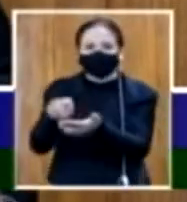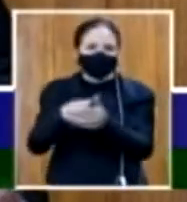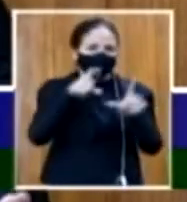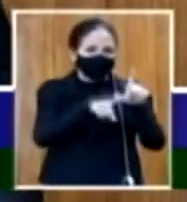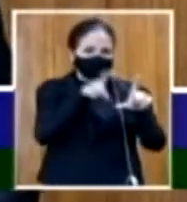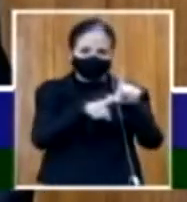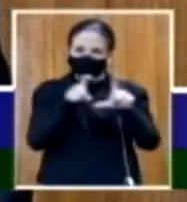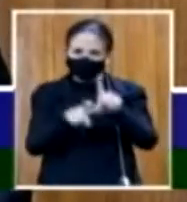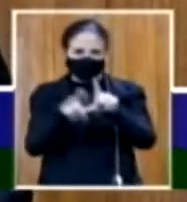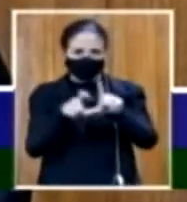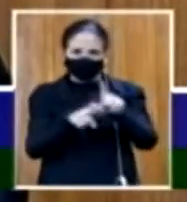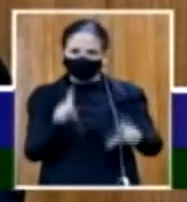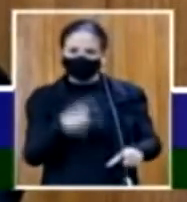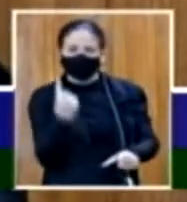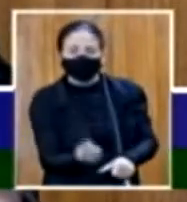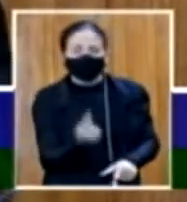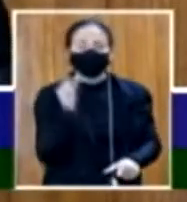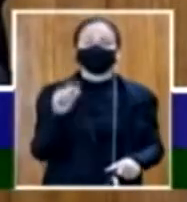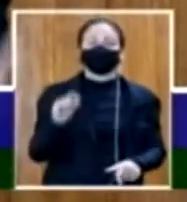nossa capacidade,